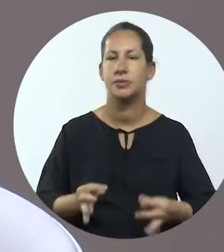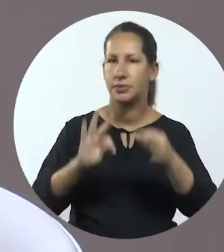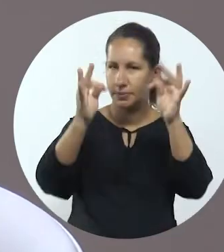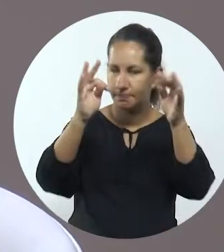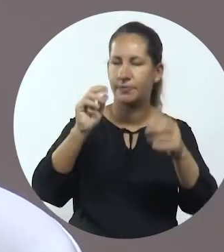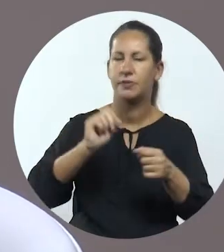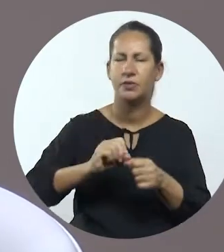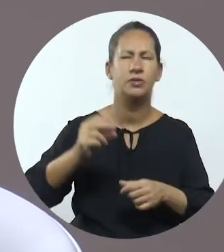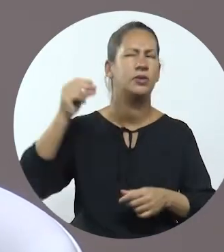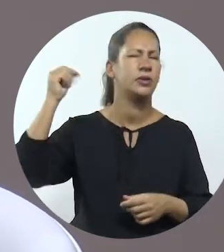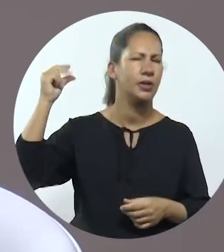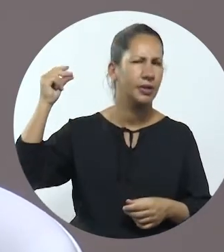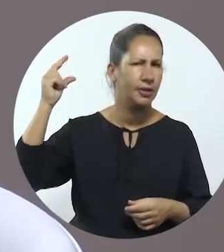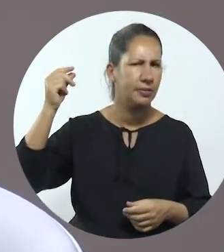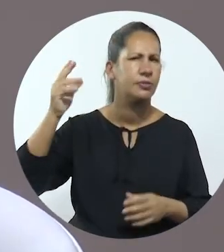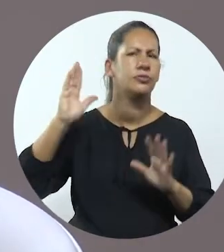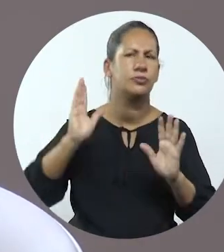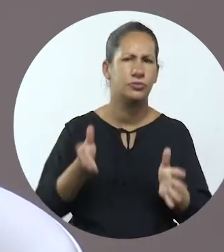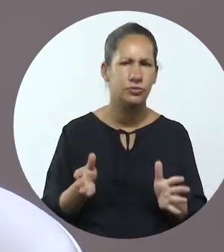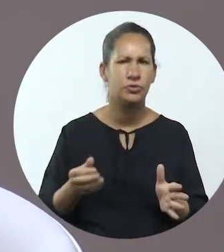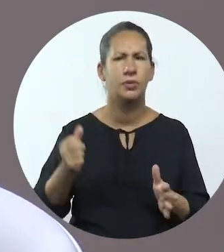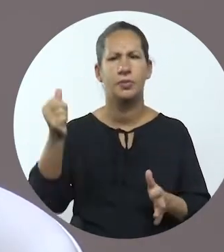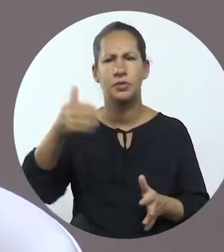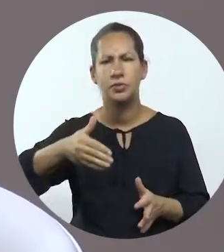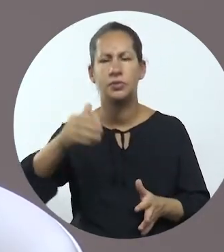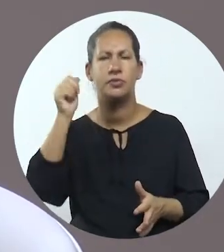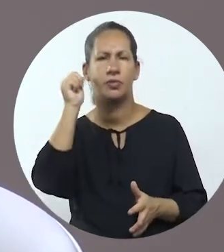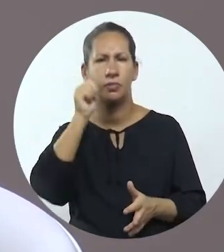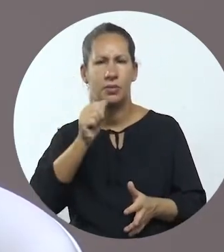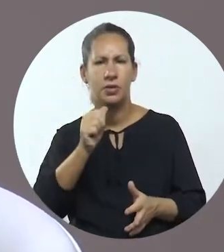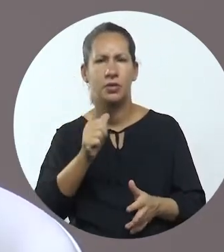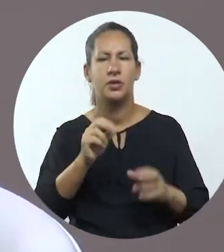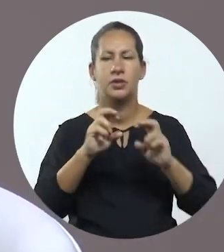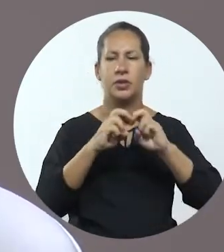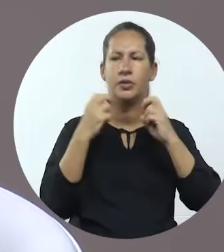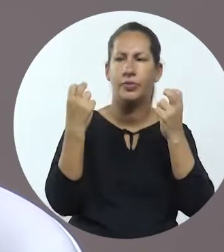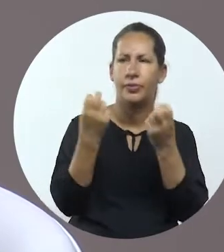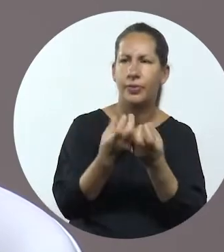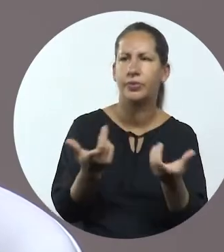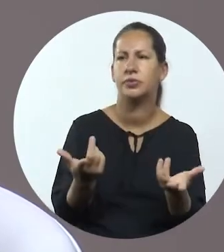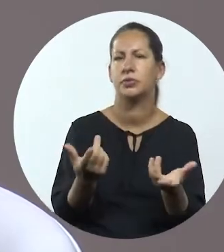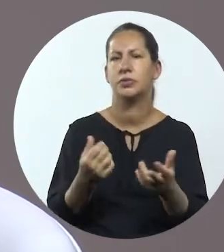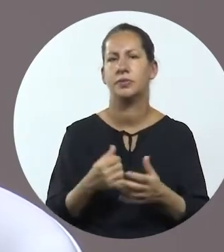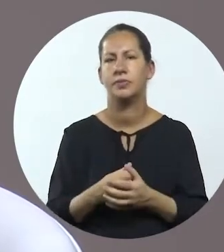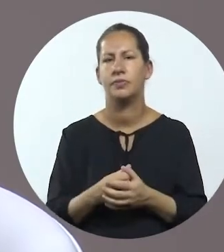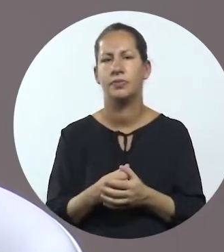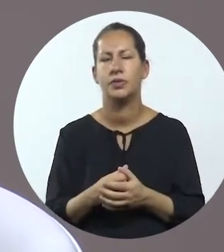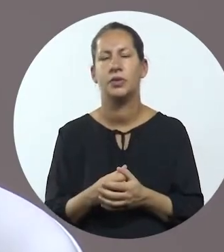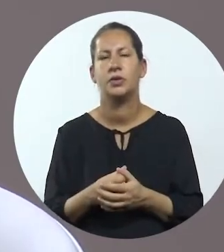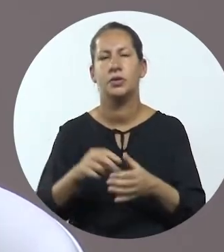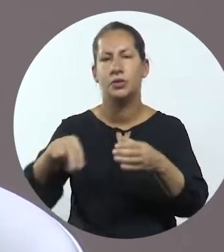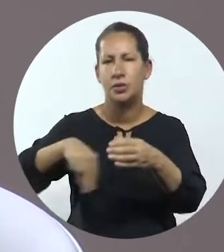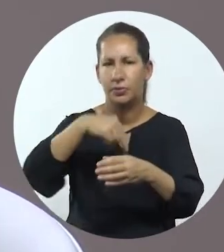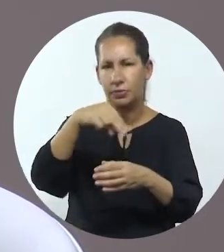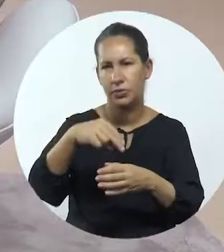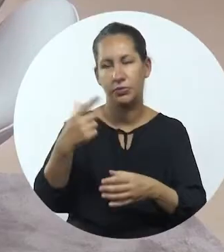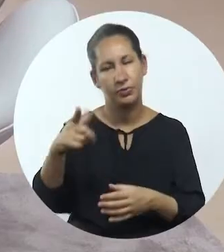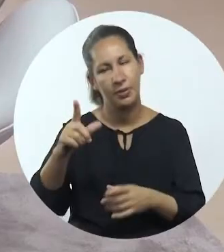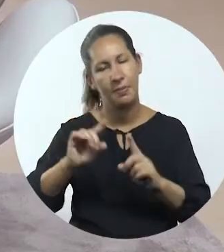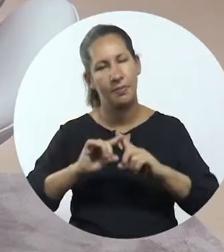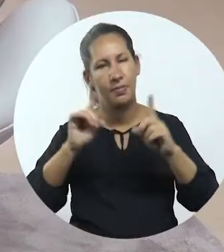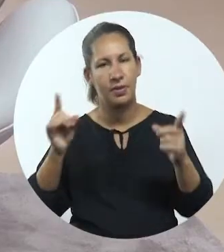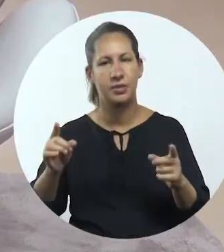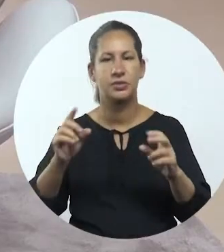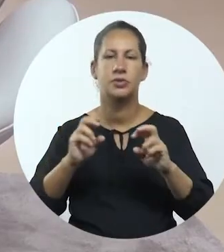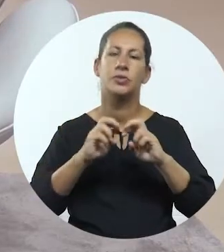já vem fazendo um trabalho de incentivo à participação feminina através das rodas de conversa, que existe uma comissão do tribunal própria para isso. Mas